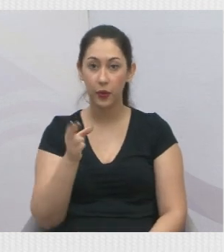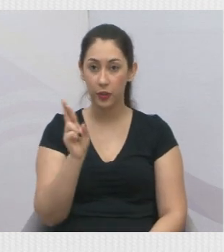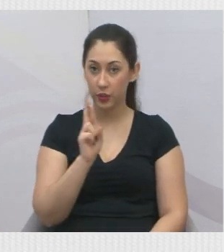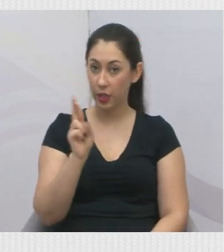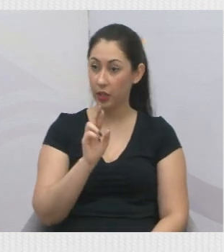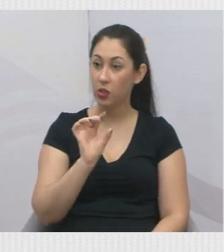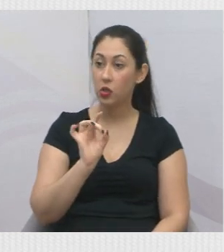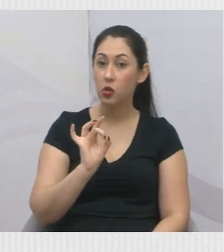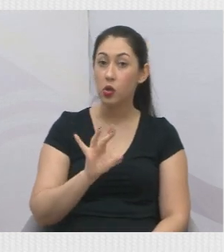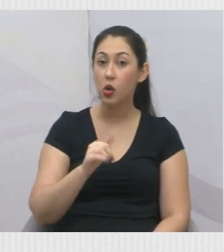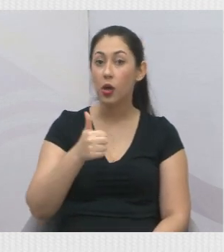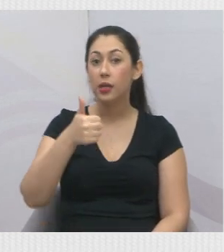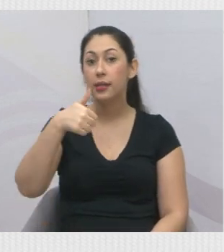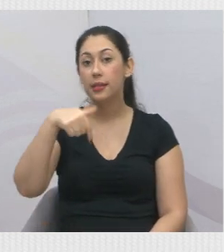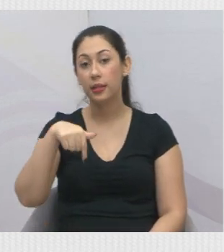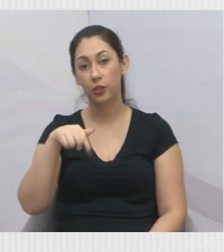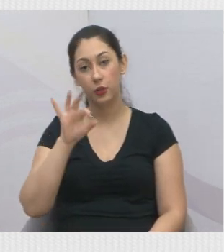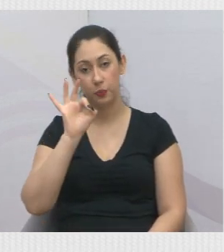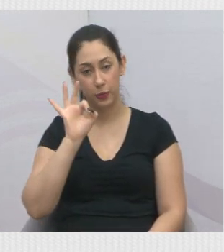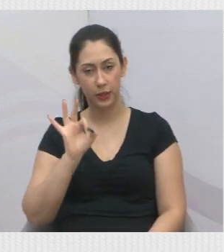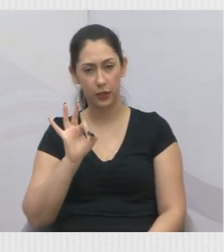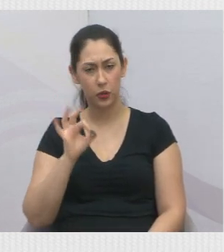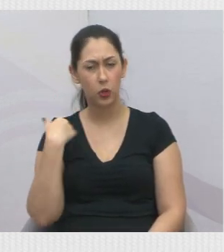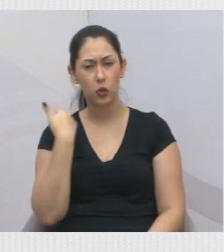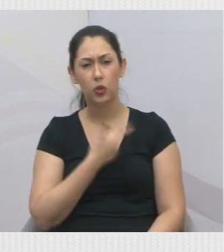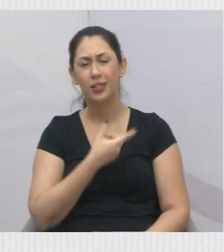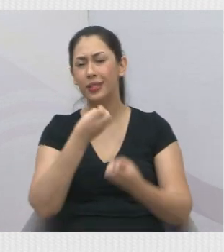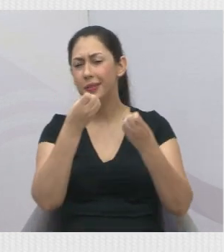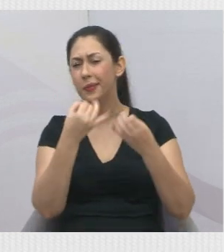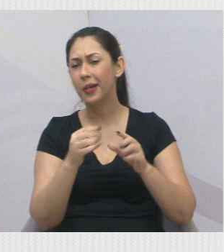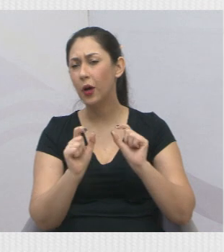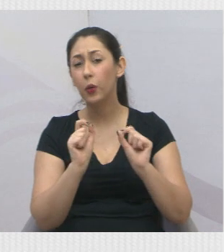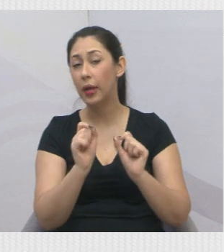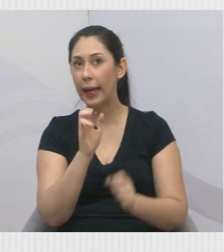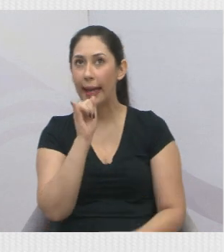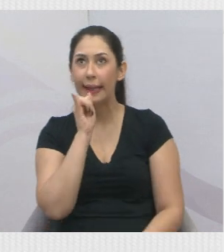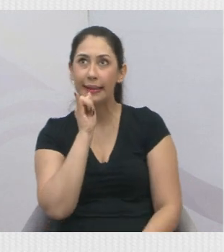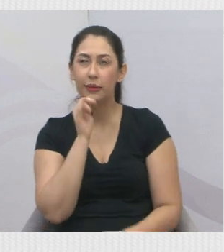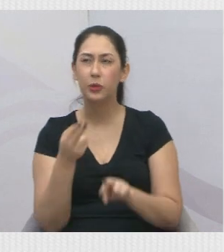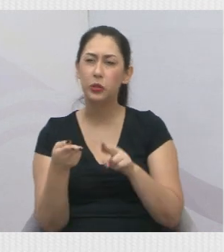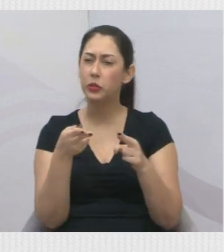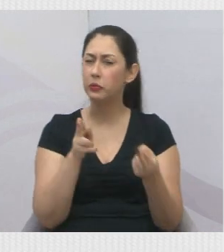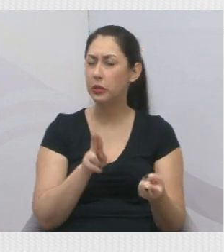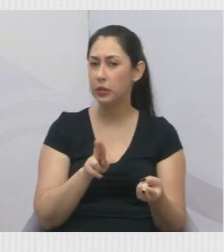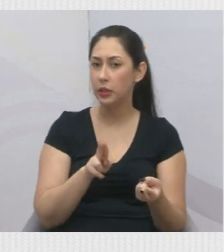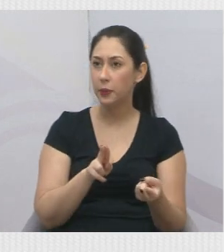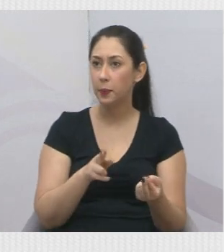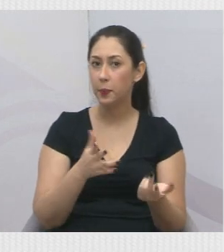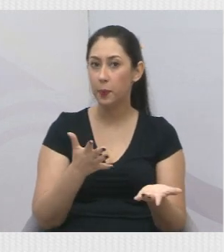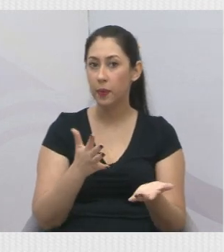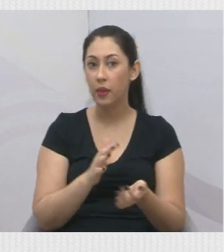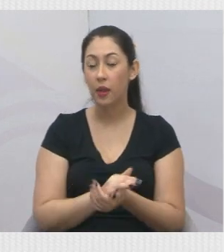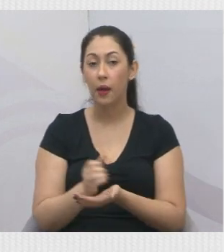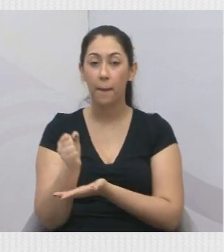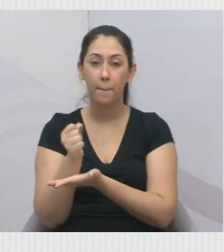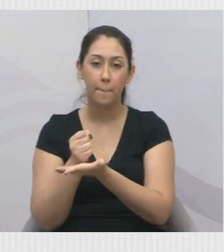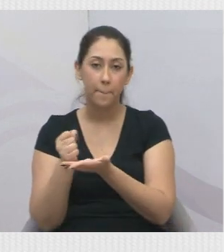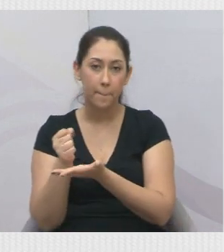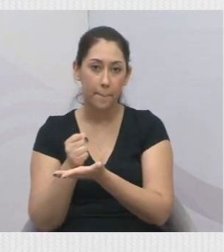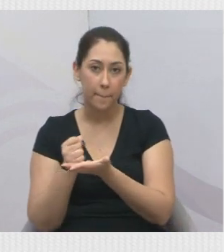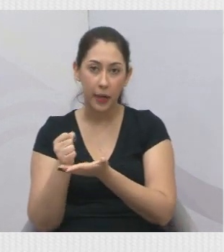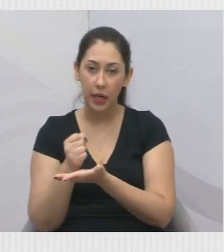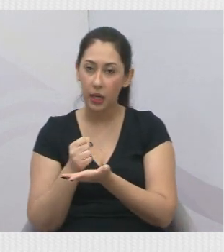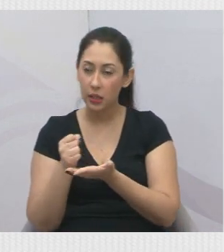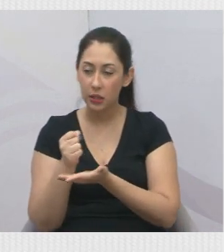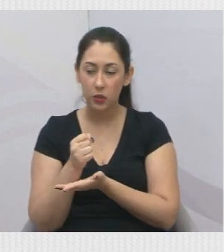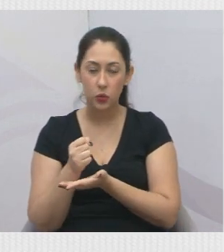20.443.000, 17%. O que nós podemos colocar como exemplo da transferência de capital? Sistema básico de integração, como água e